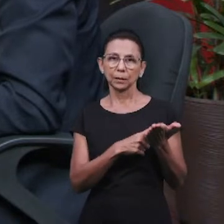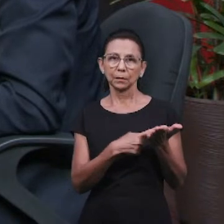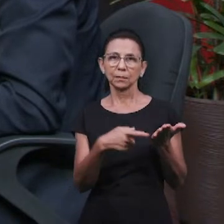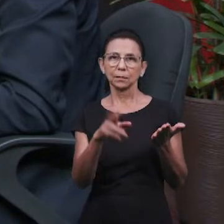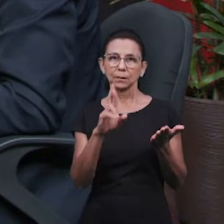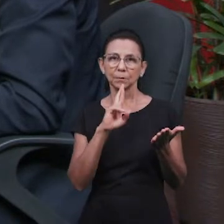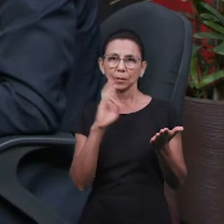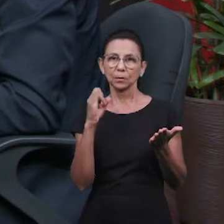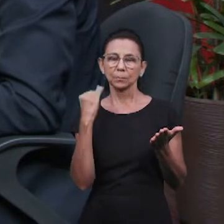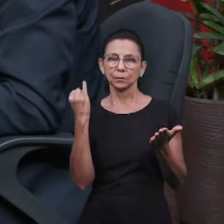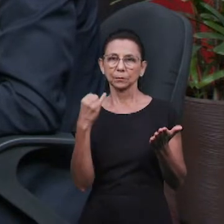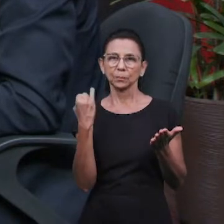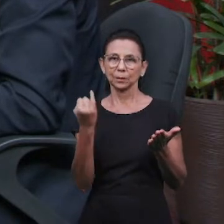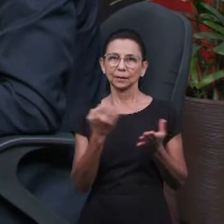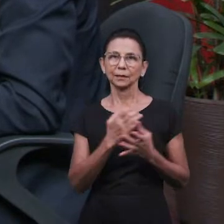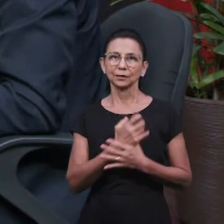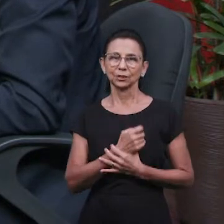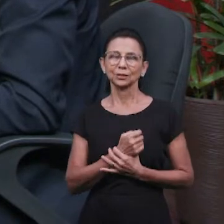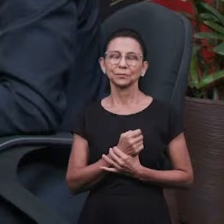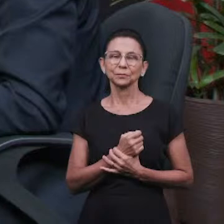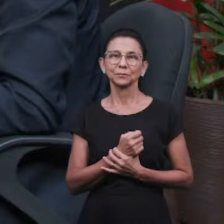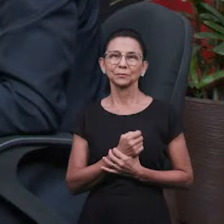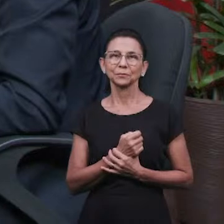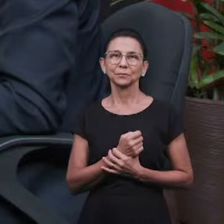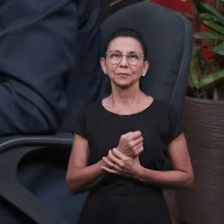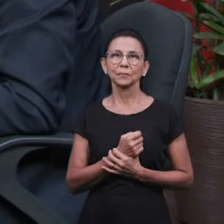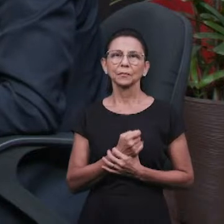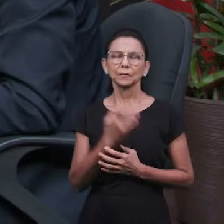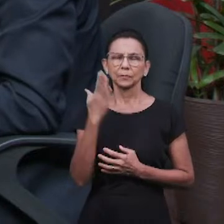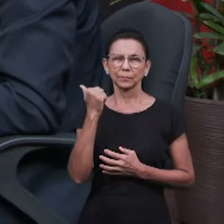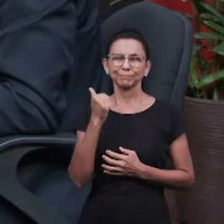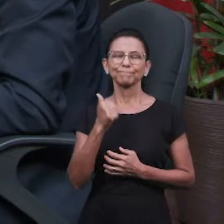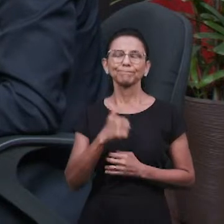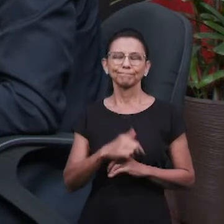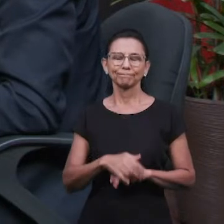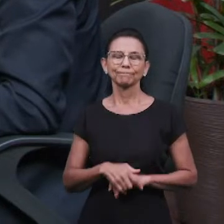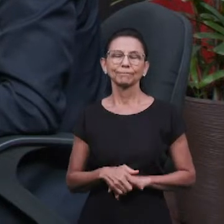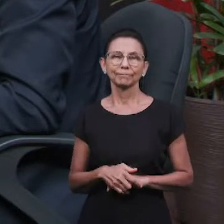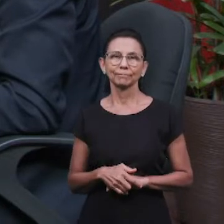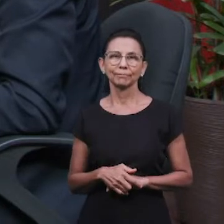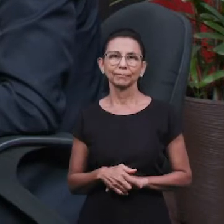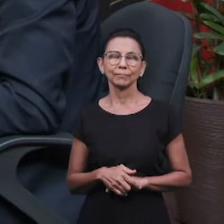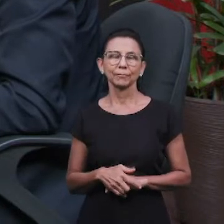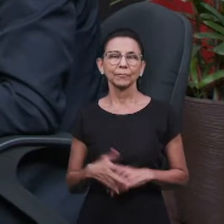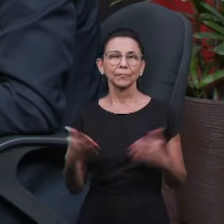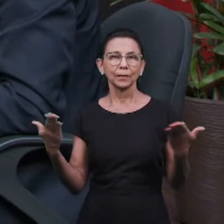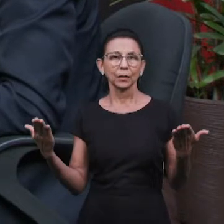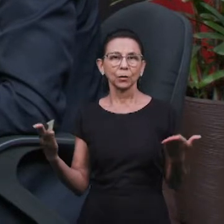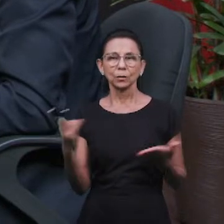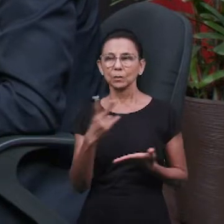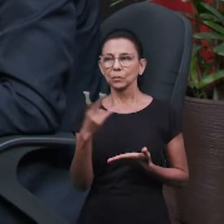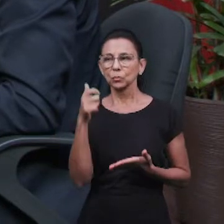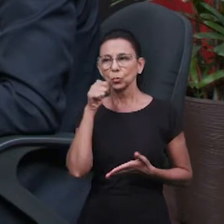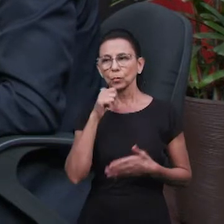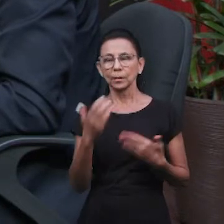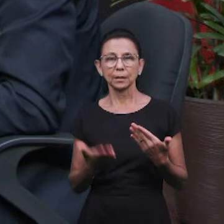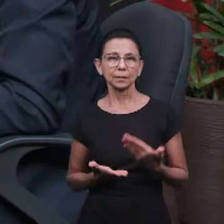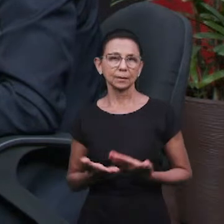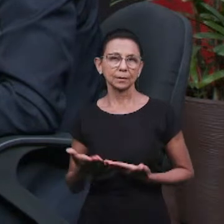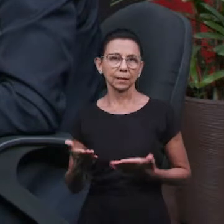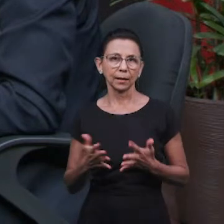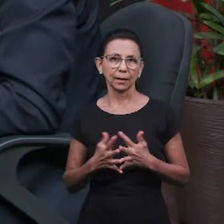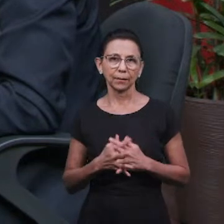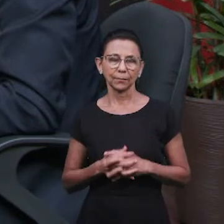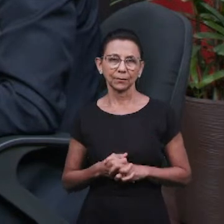porque isso é muito importante de vocês, de todos nós sabermos. Então, recebemos hoje aqui a nossa irmã Jéssica Moura, e eu